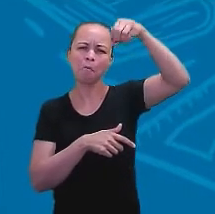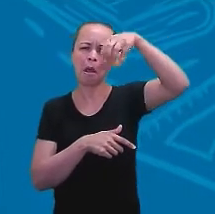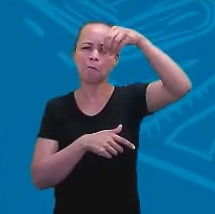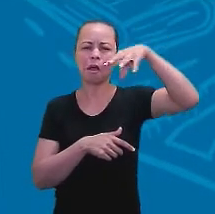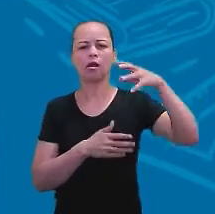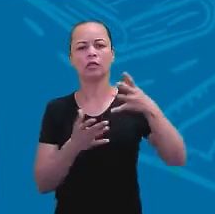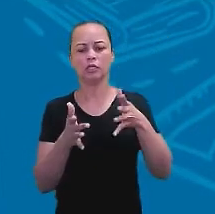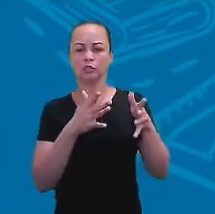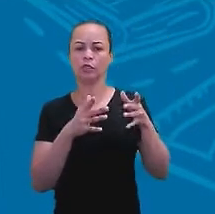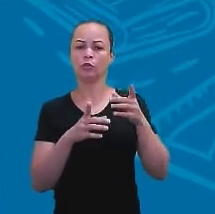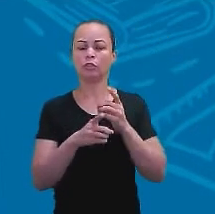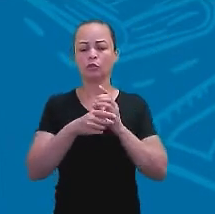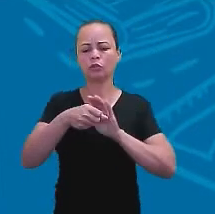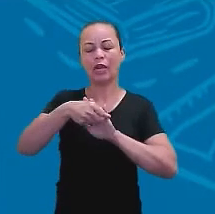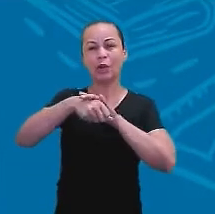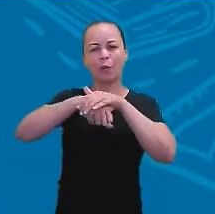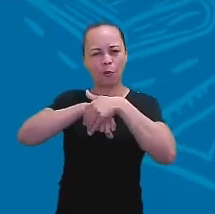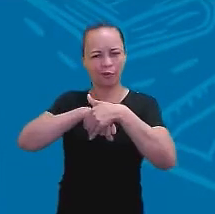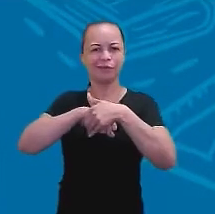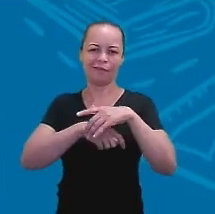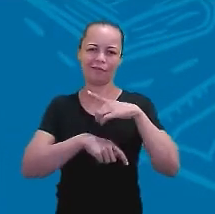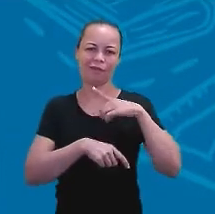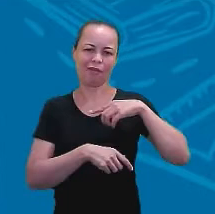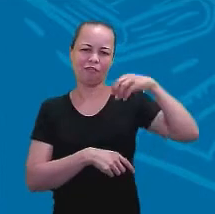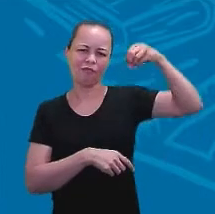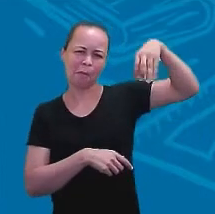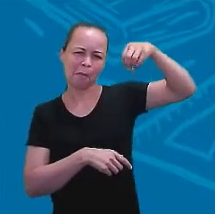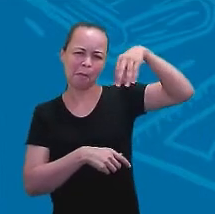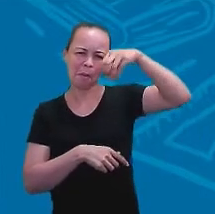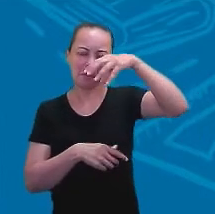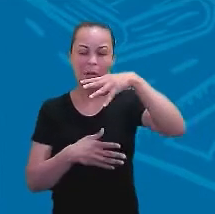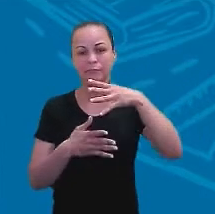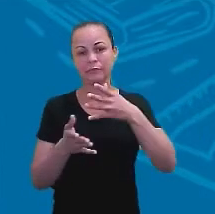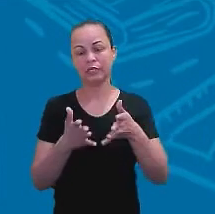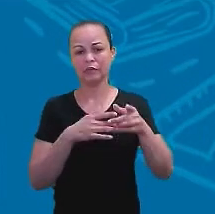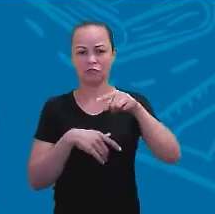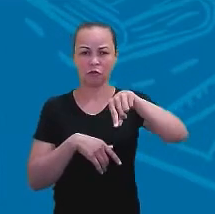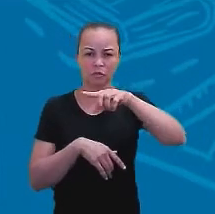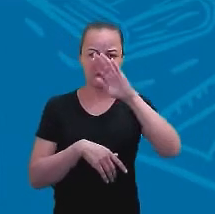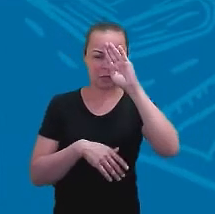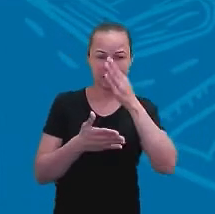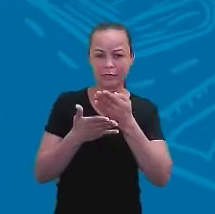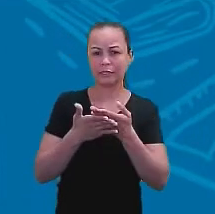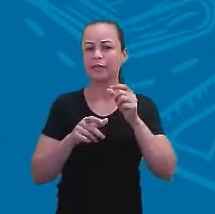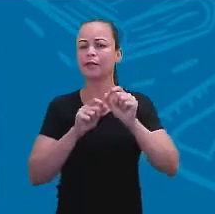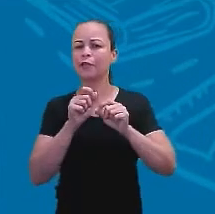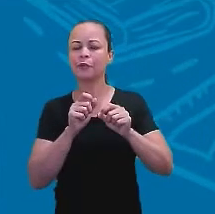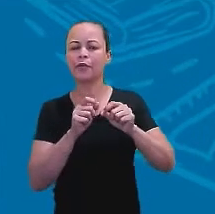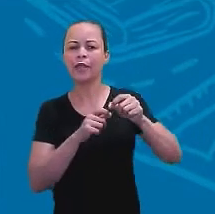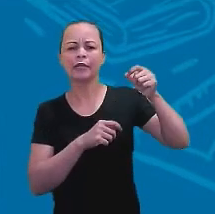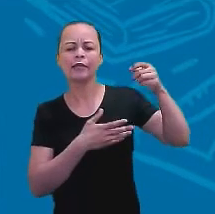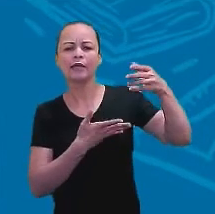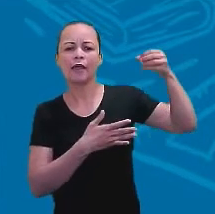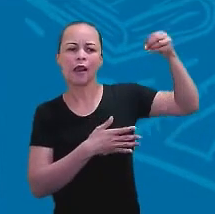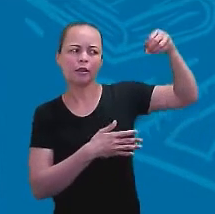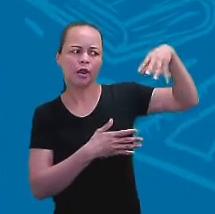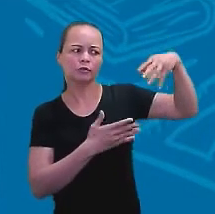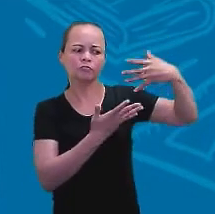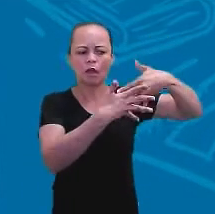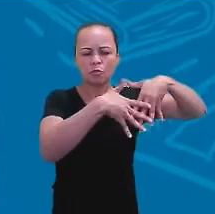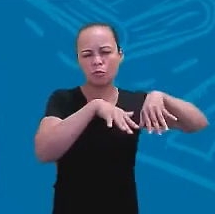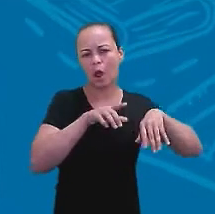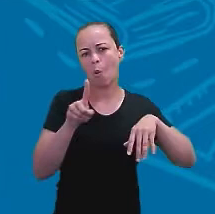não consegue ter mais a luz solar, a luz do sol. Então, vocês acreditam que a lâmpada seria artificial ou natural?